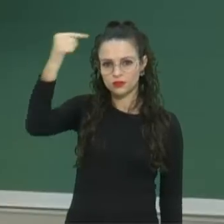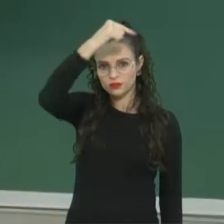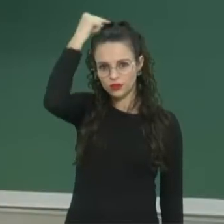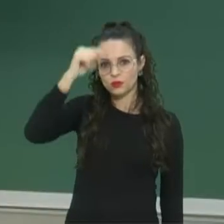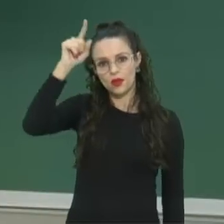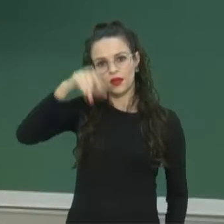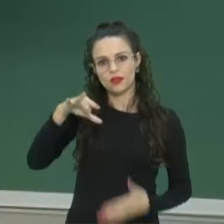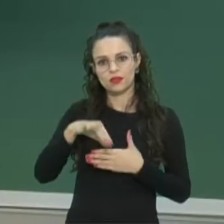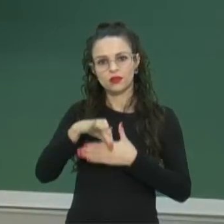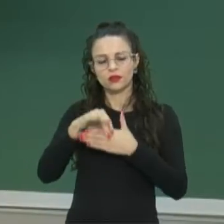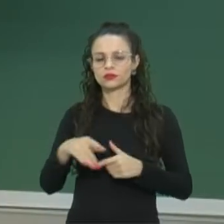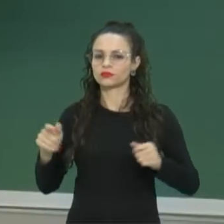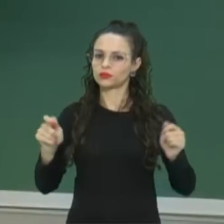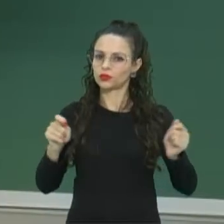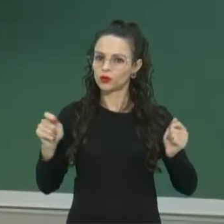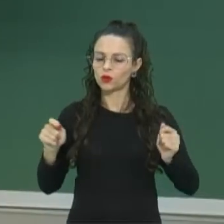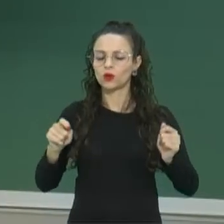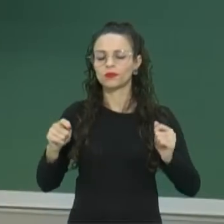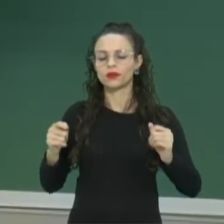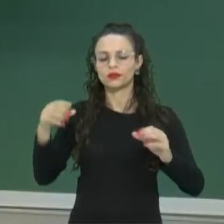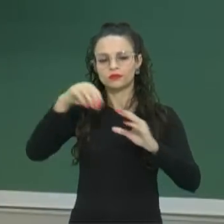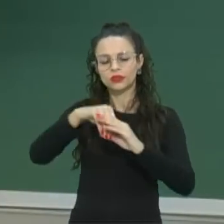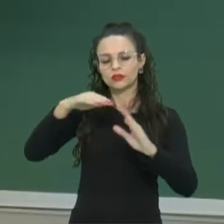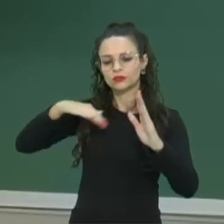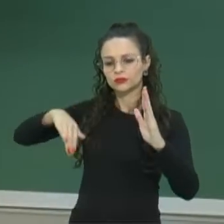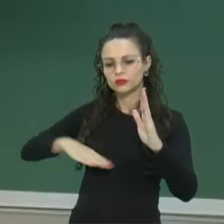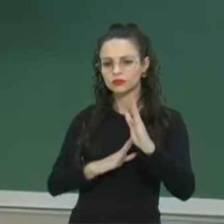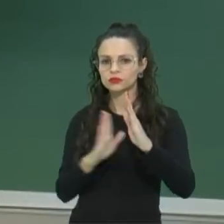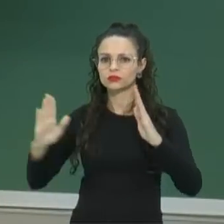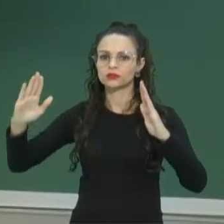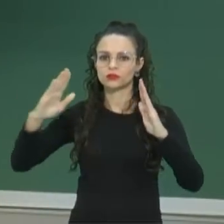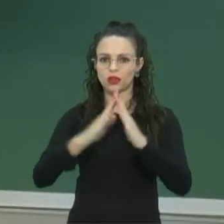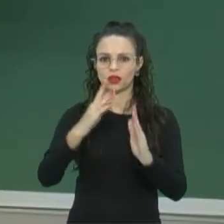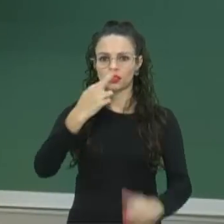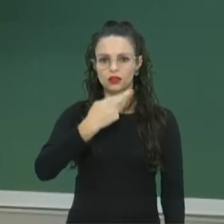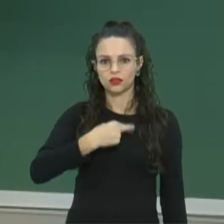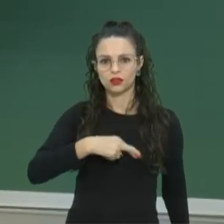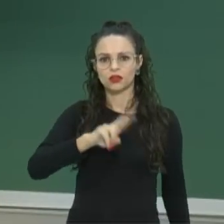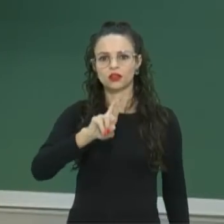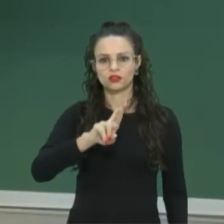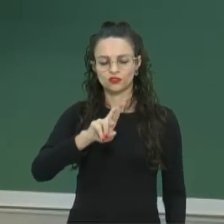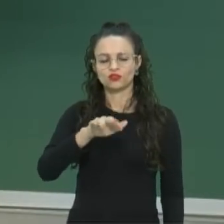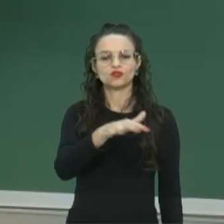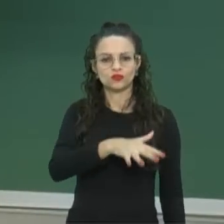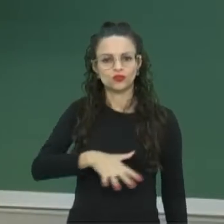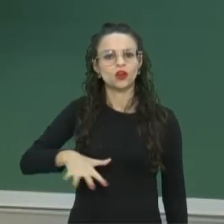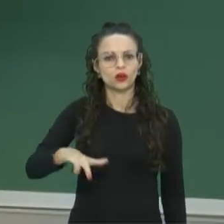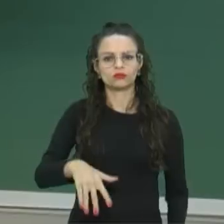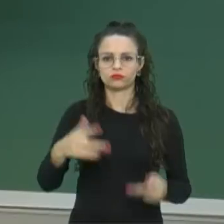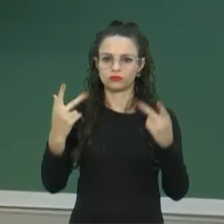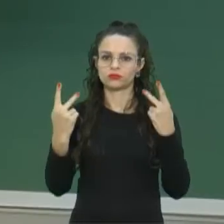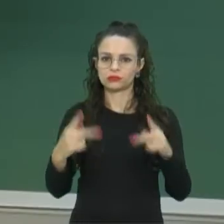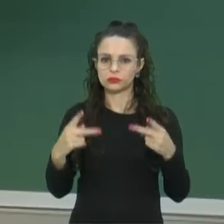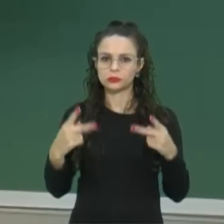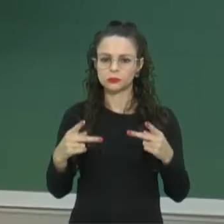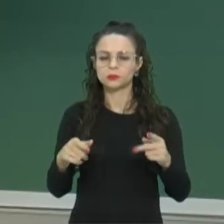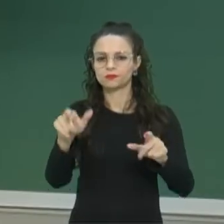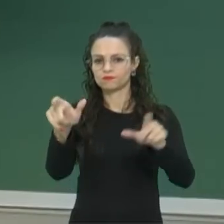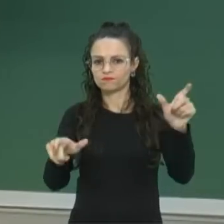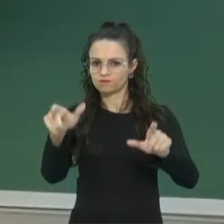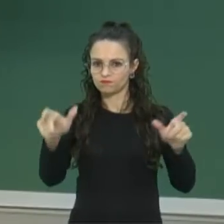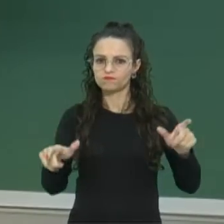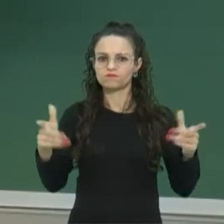líderes que comandam dentro do terreiro a religiosidade dos demais pessoas